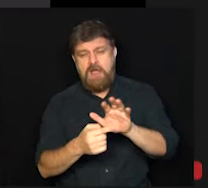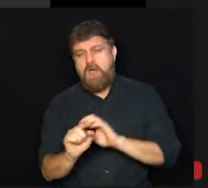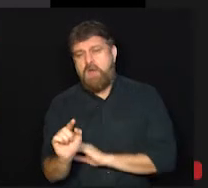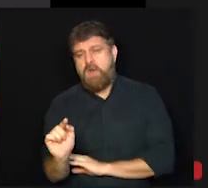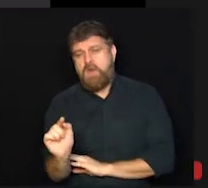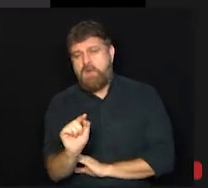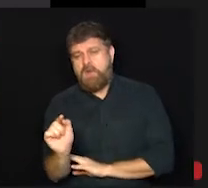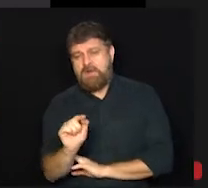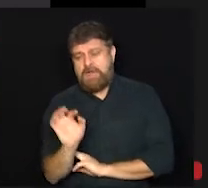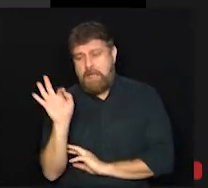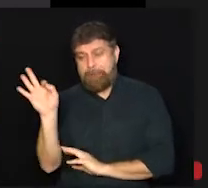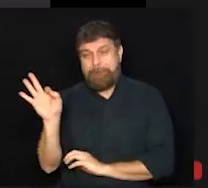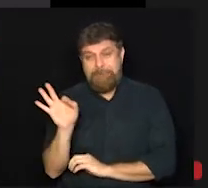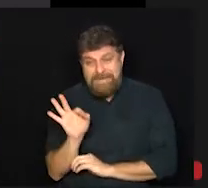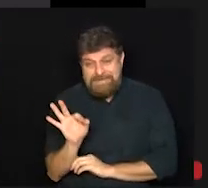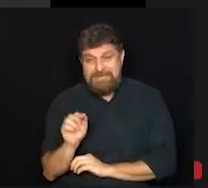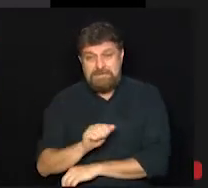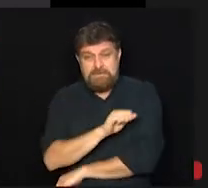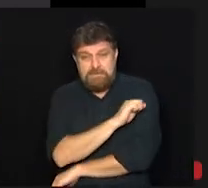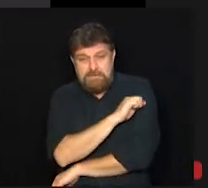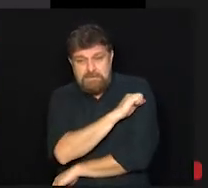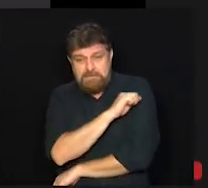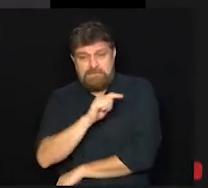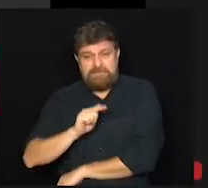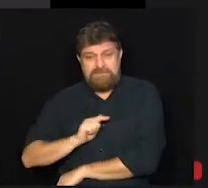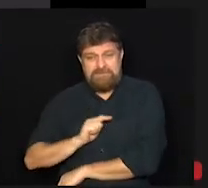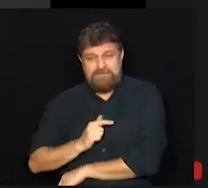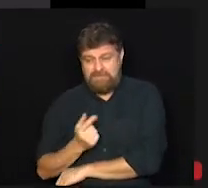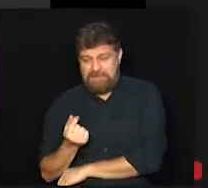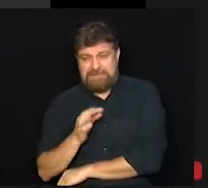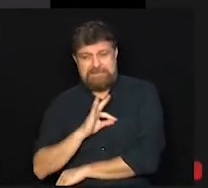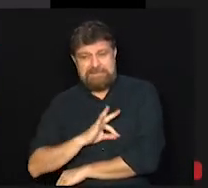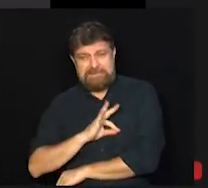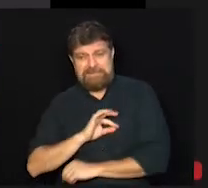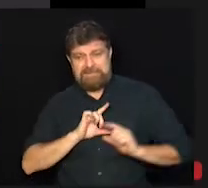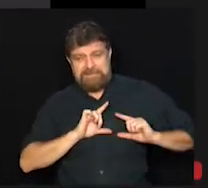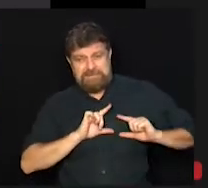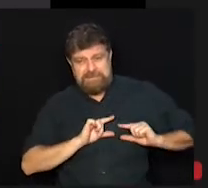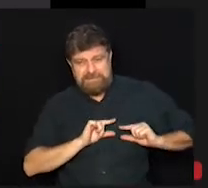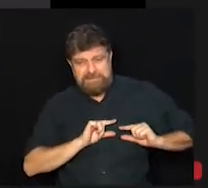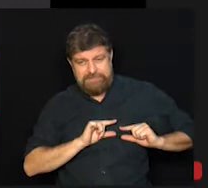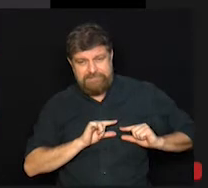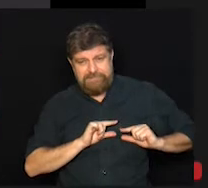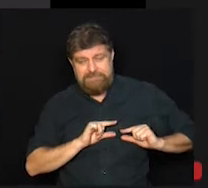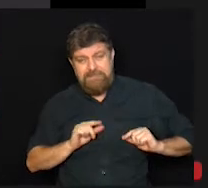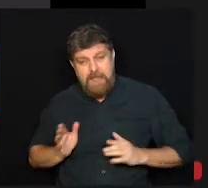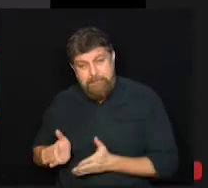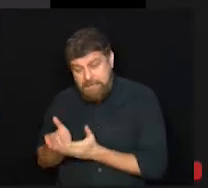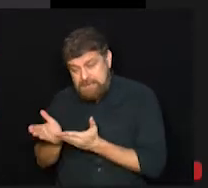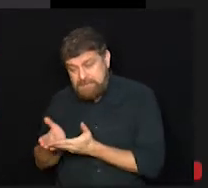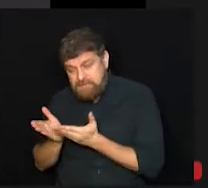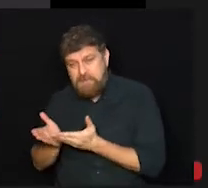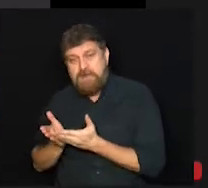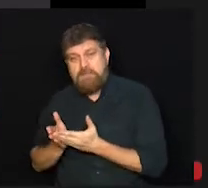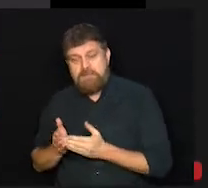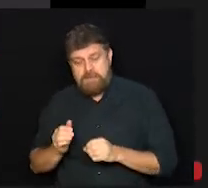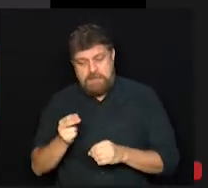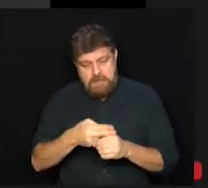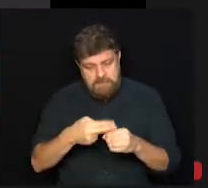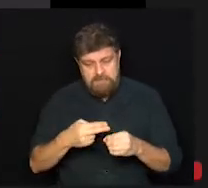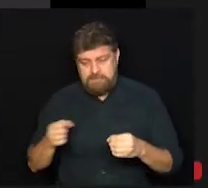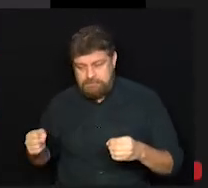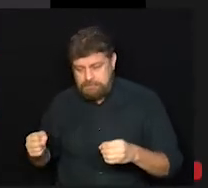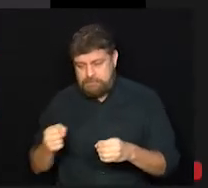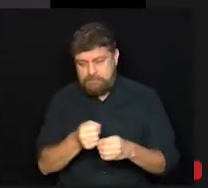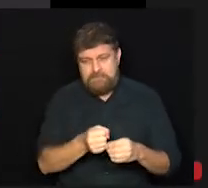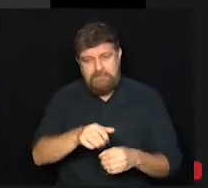o percentual de estudantes com uma baixa renda per capita entrando na universidade, que também, então, já está em torno de